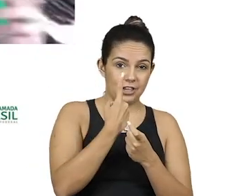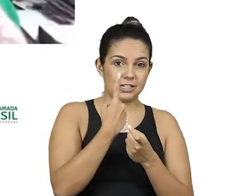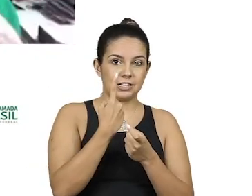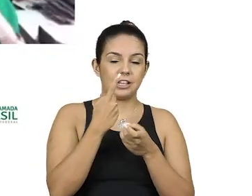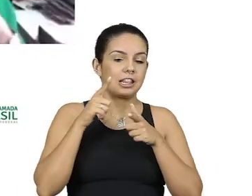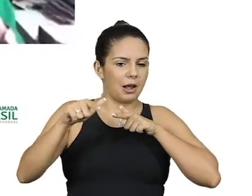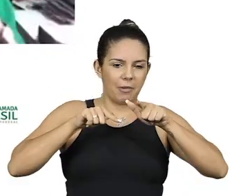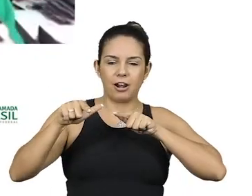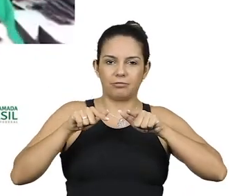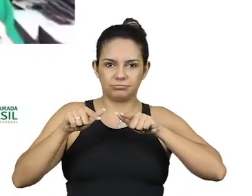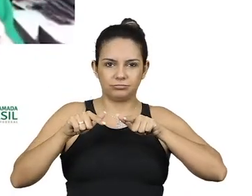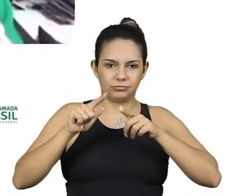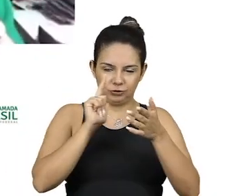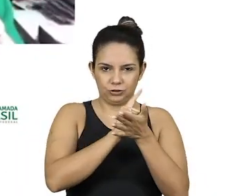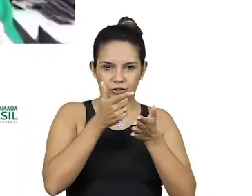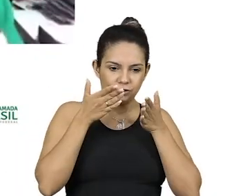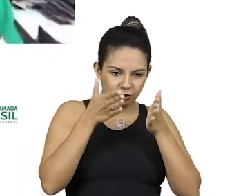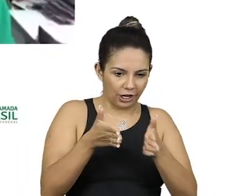das redações